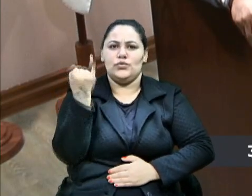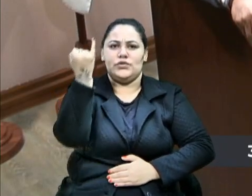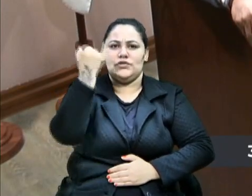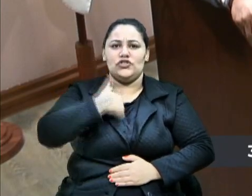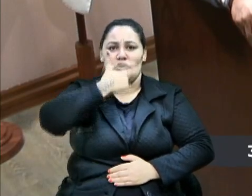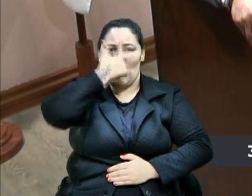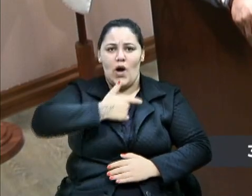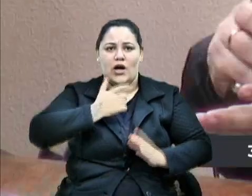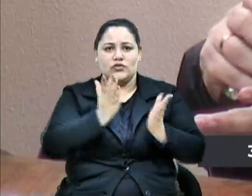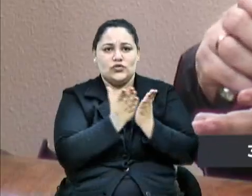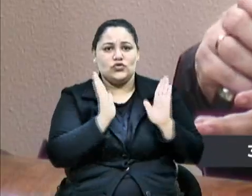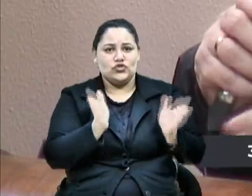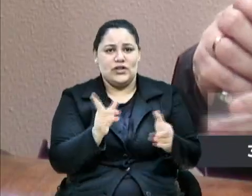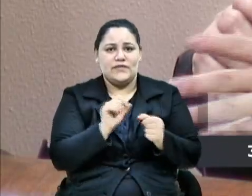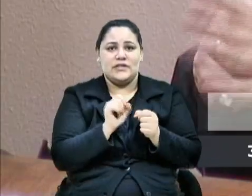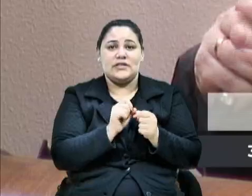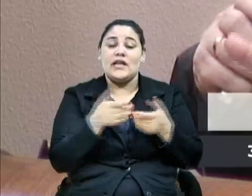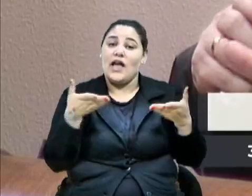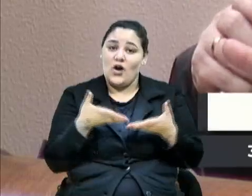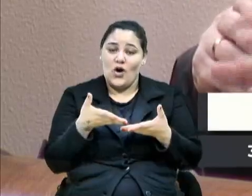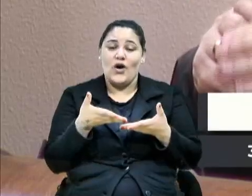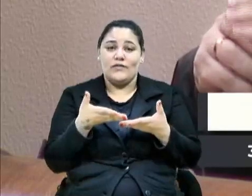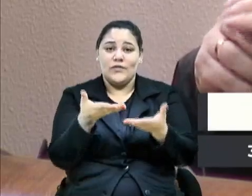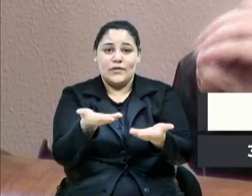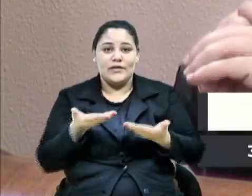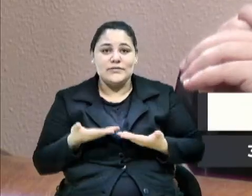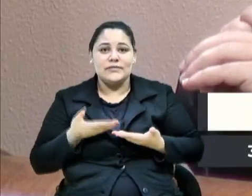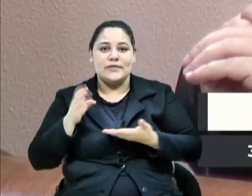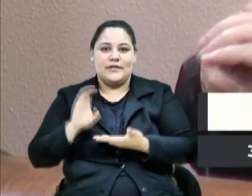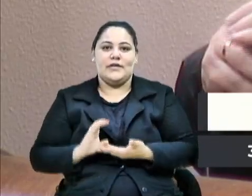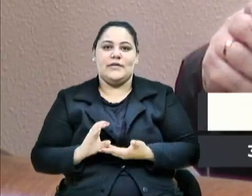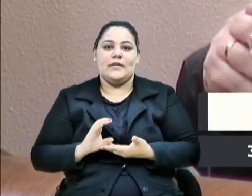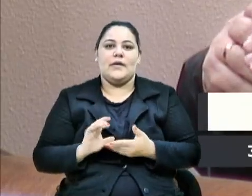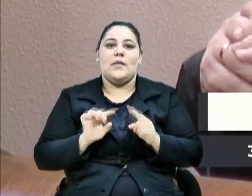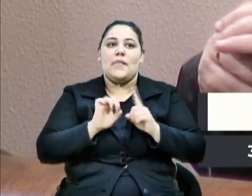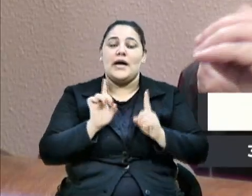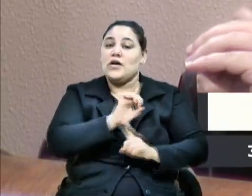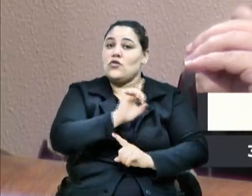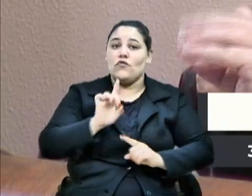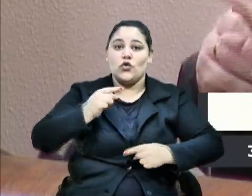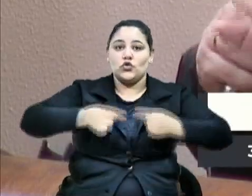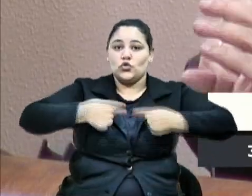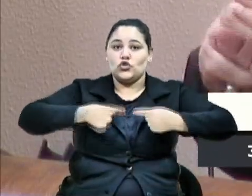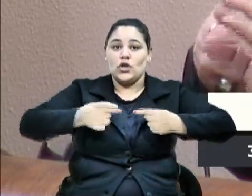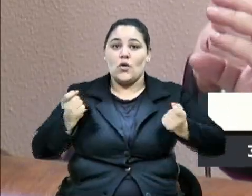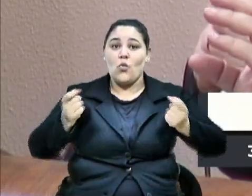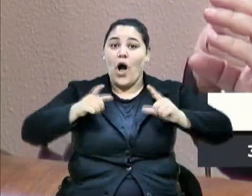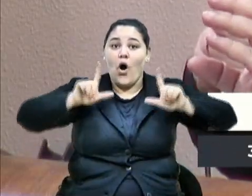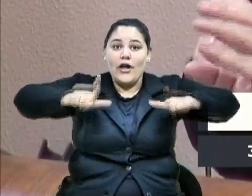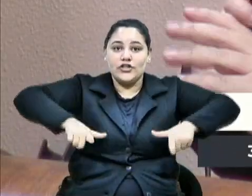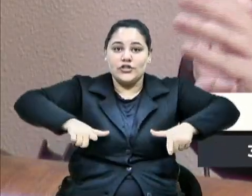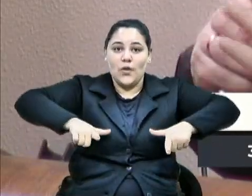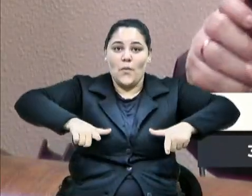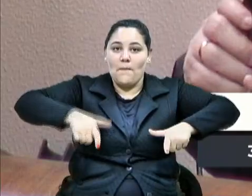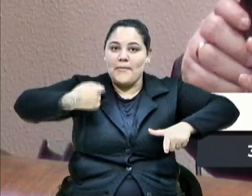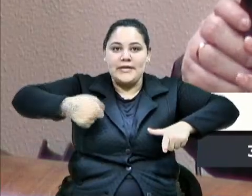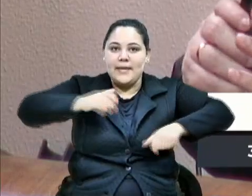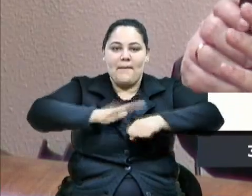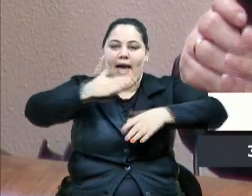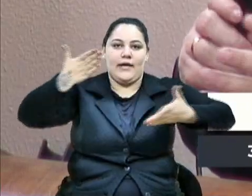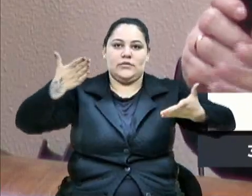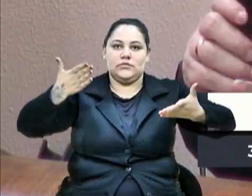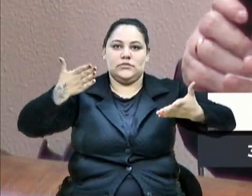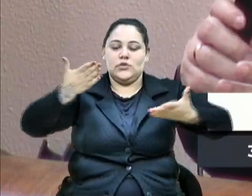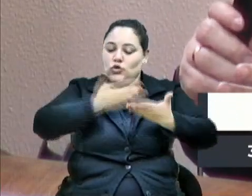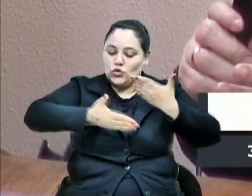e agora vão ser contemplados, mas como eu sempre digo, eu não vou discutir qual região precisa mais, porque todo mundo sofre. Alagamento é